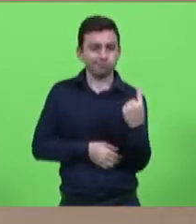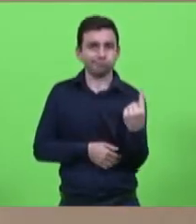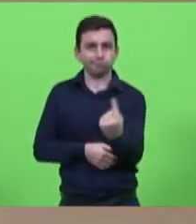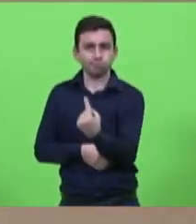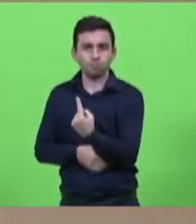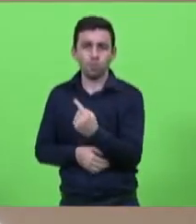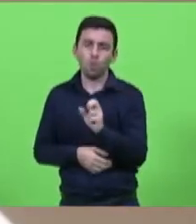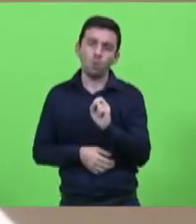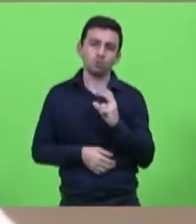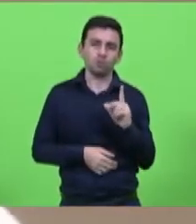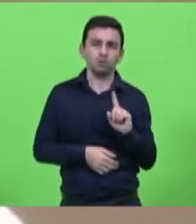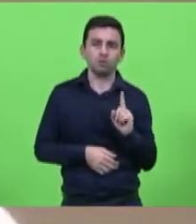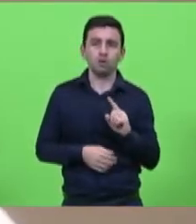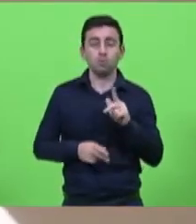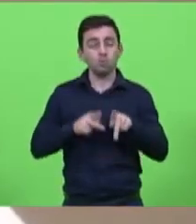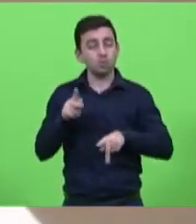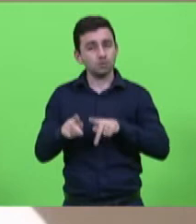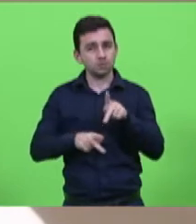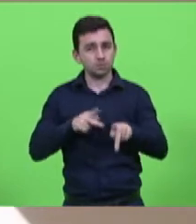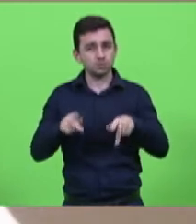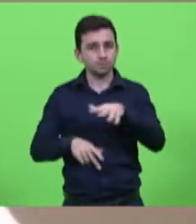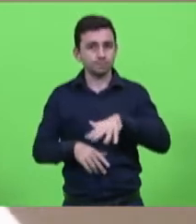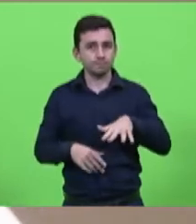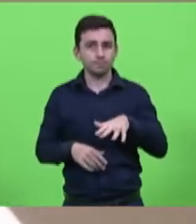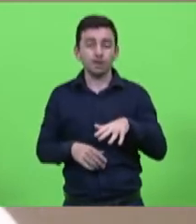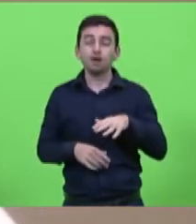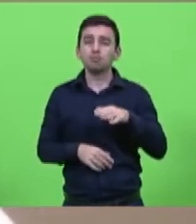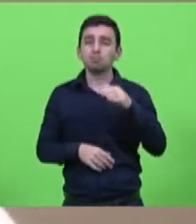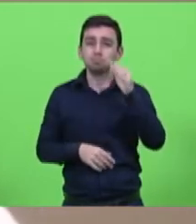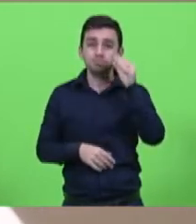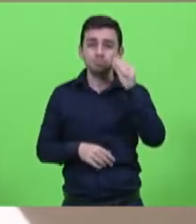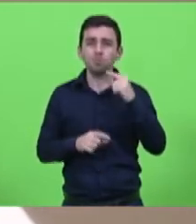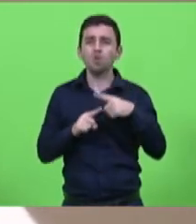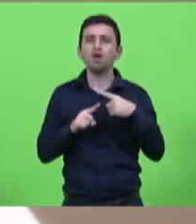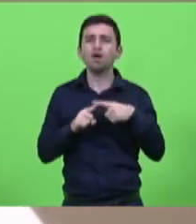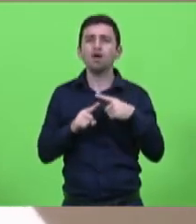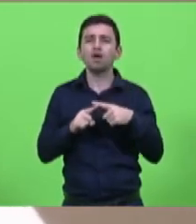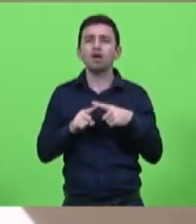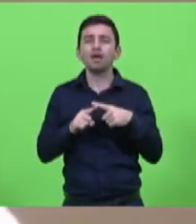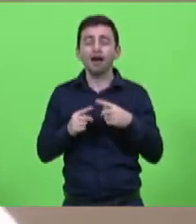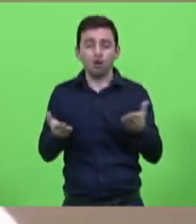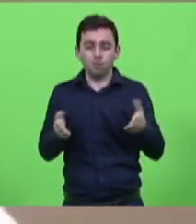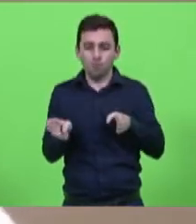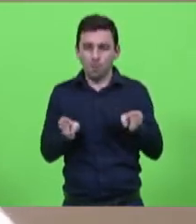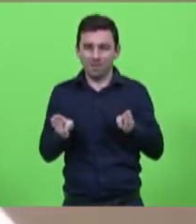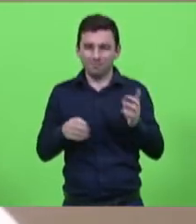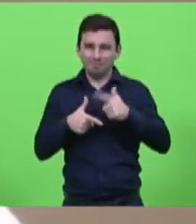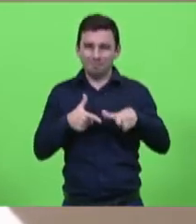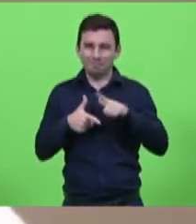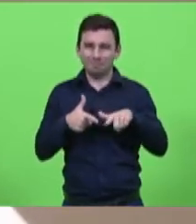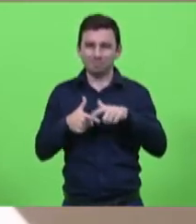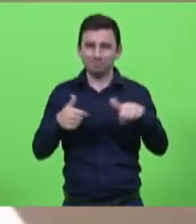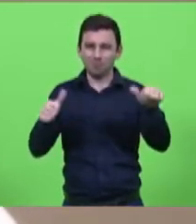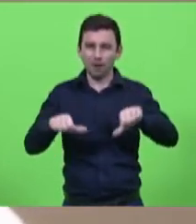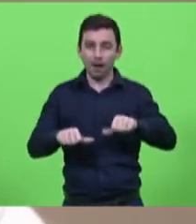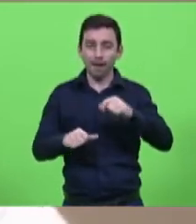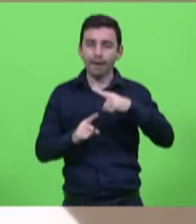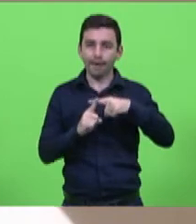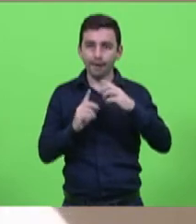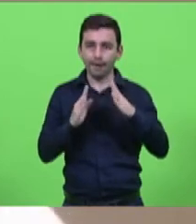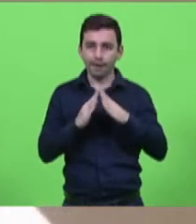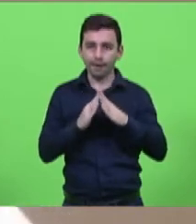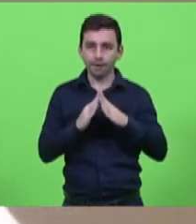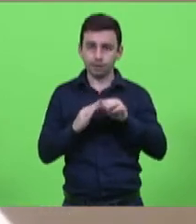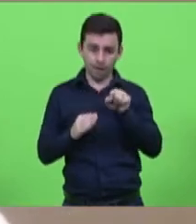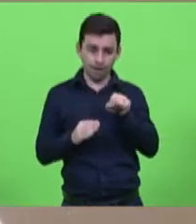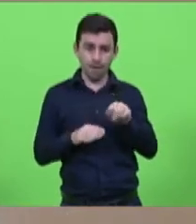não, para a população. E é curioso, porque nesses momentos de crise, onde é justamente que a igreja deveria ser